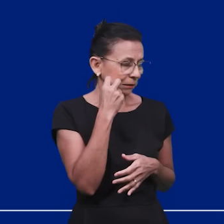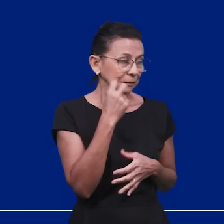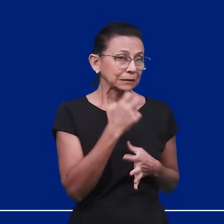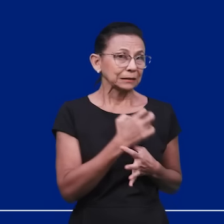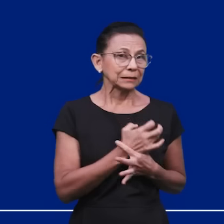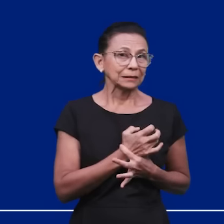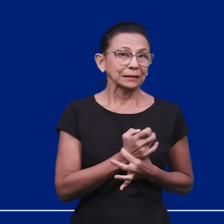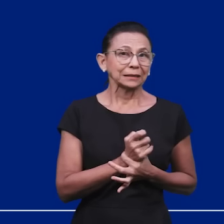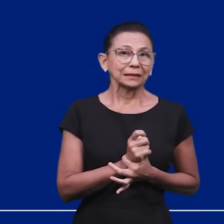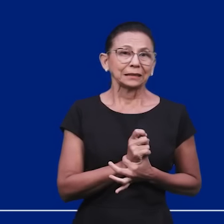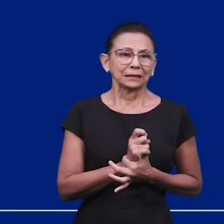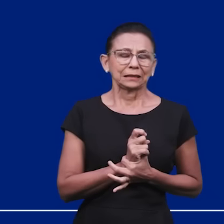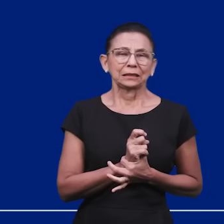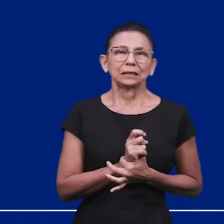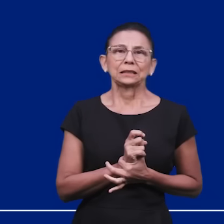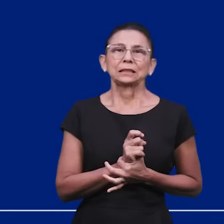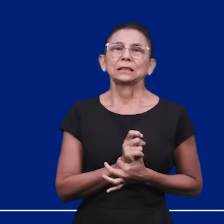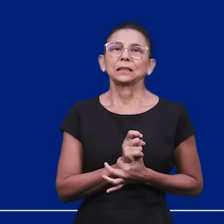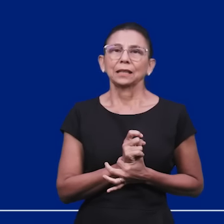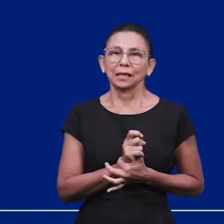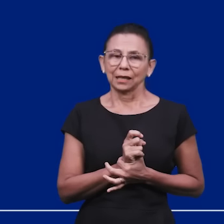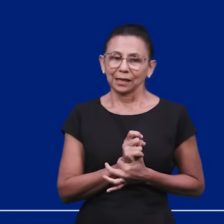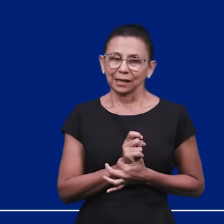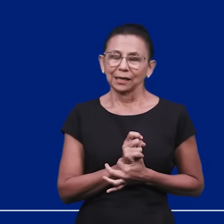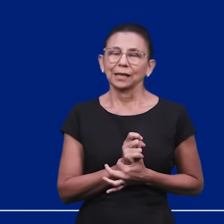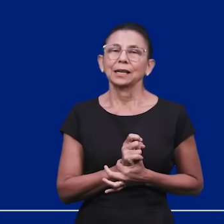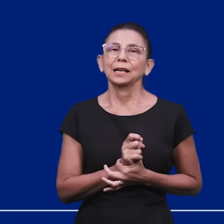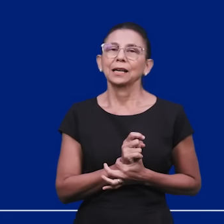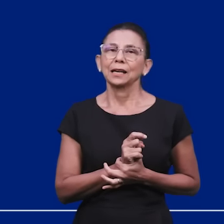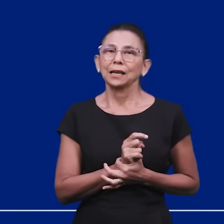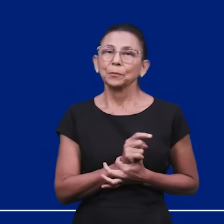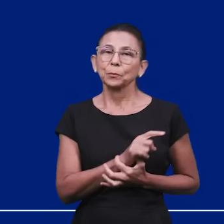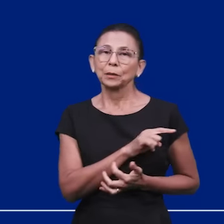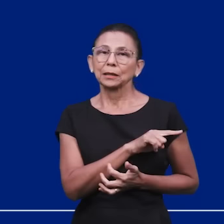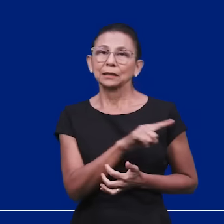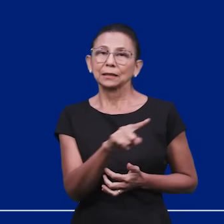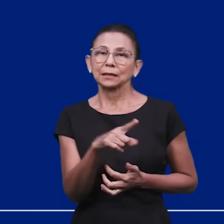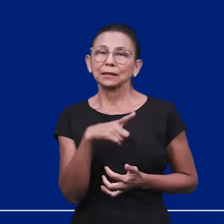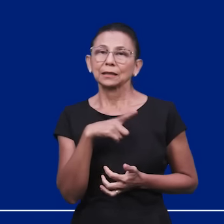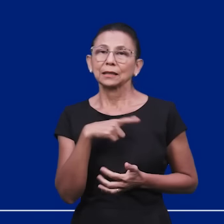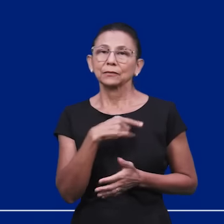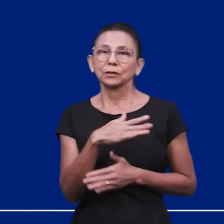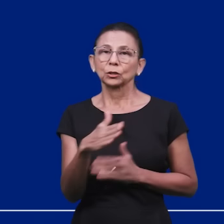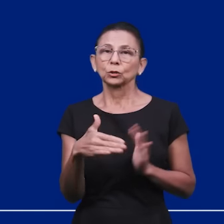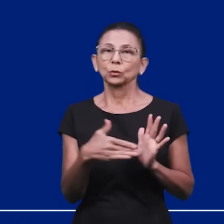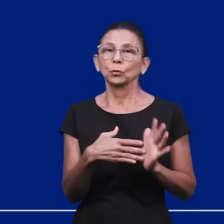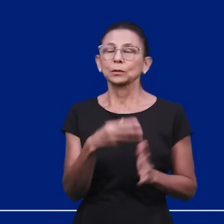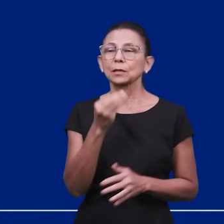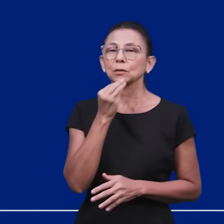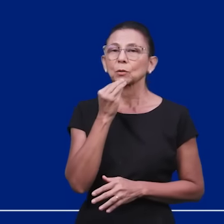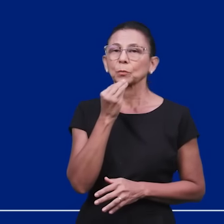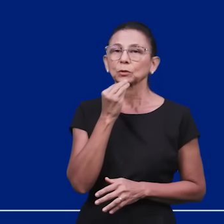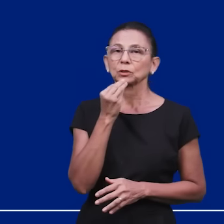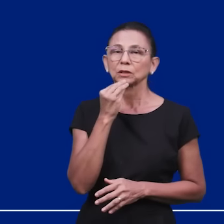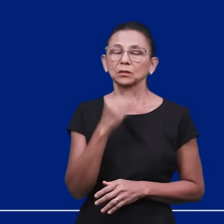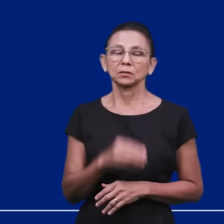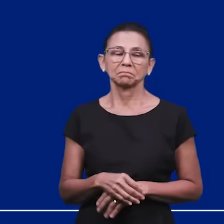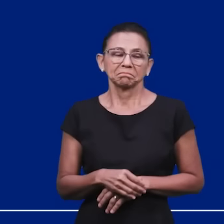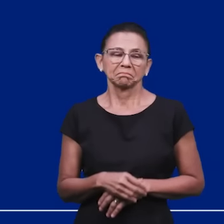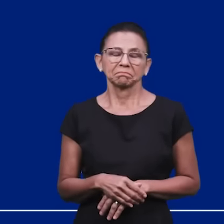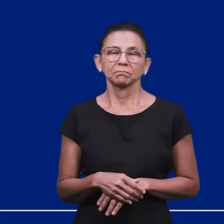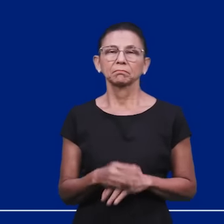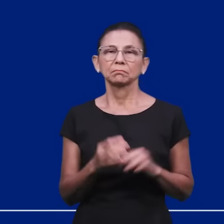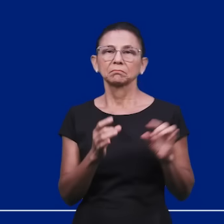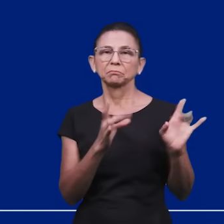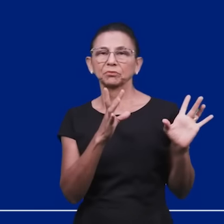né? Constrangida e criticada, pois teve todas as oportunidades e não deu valor. É